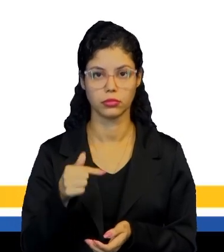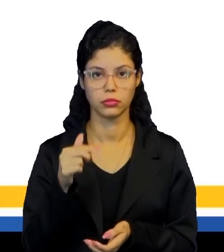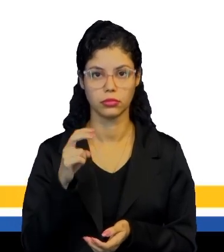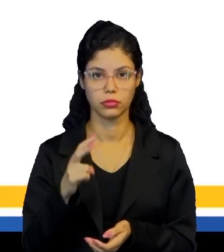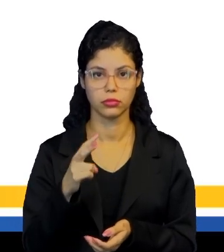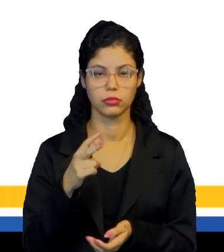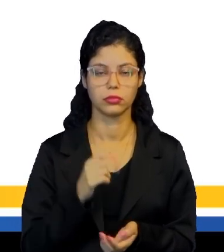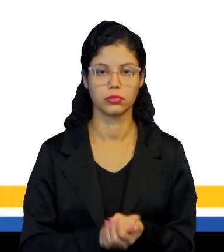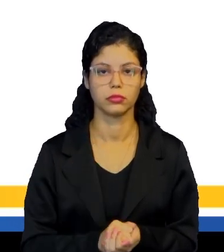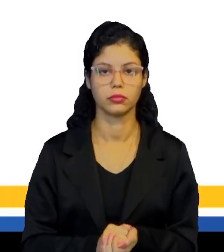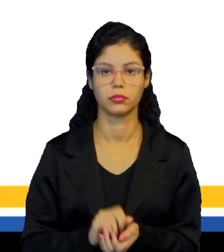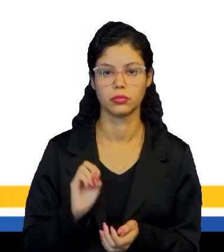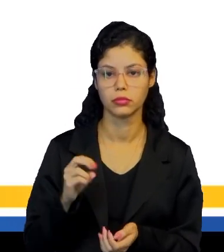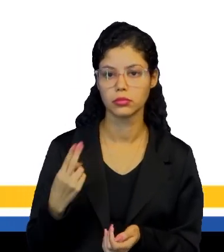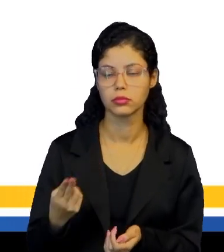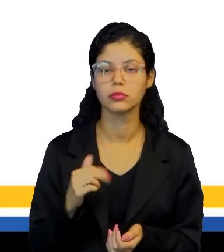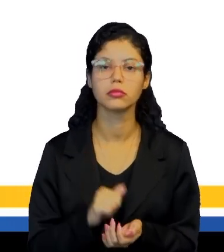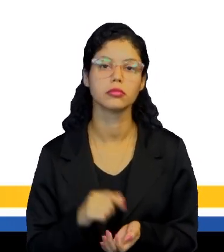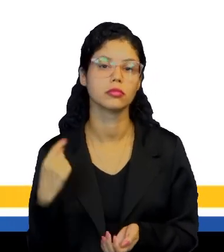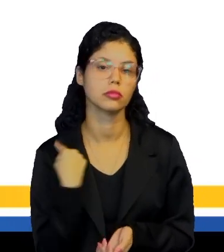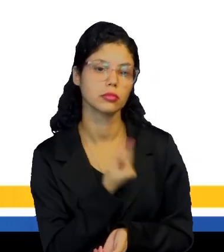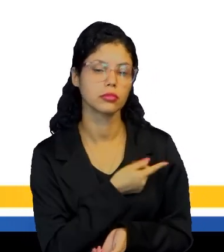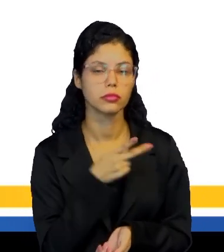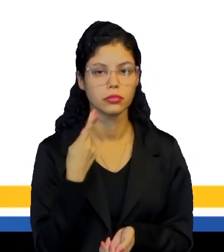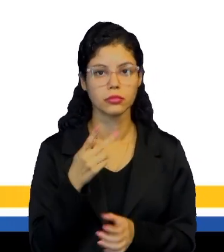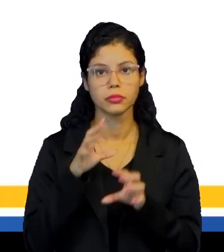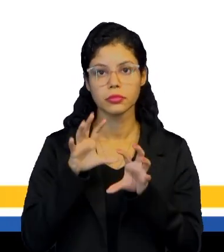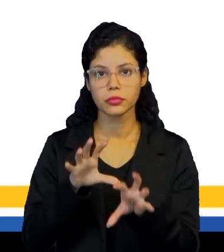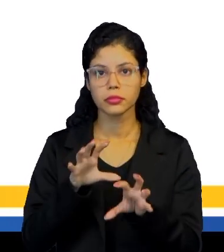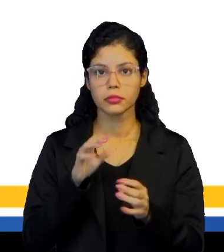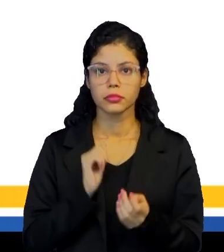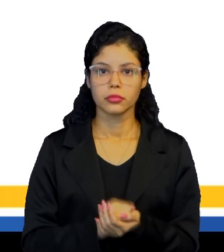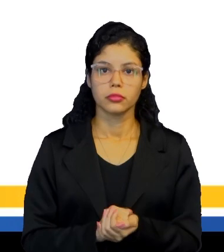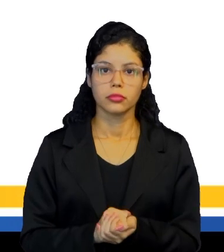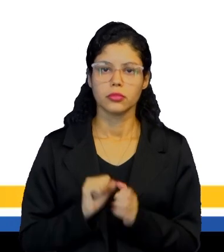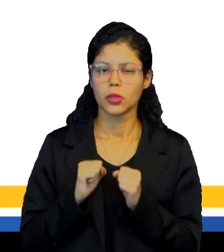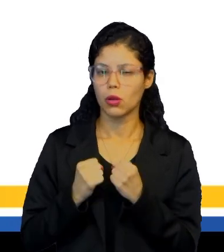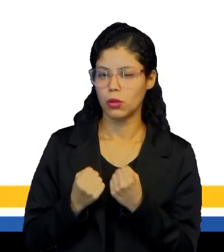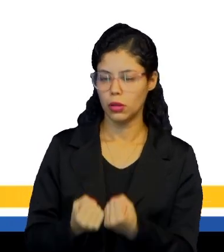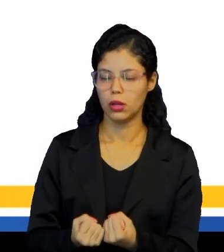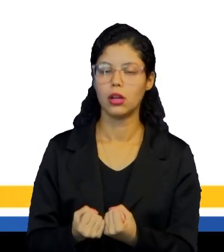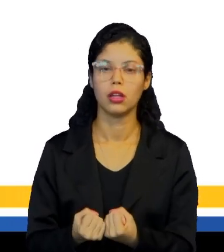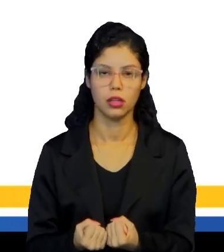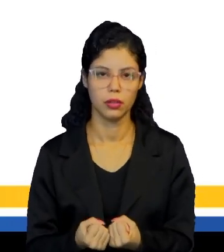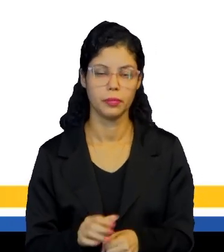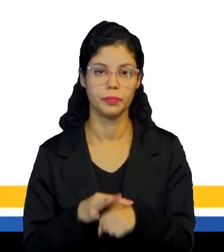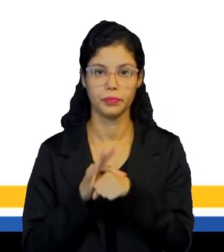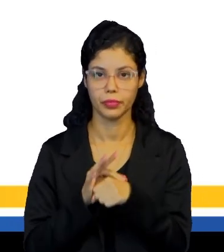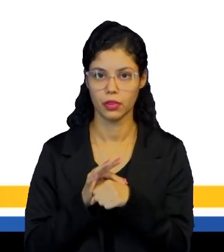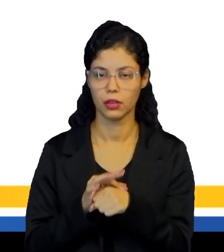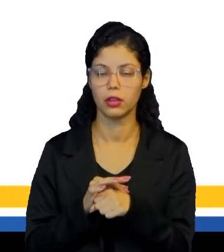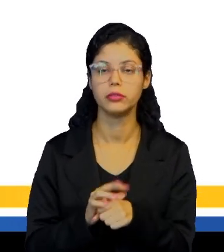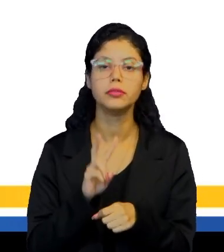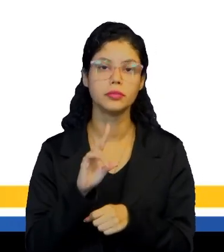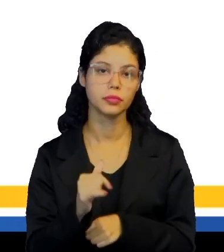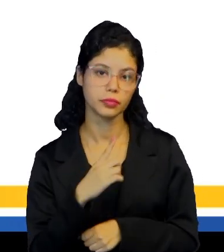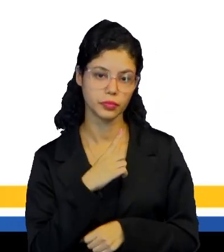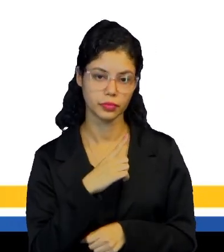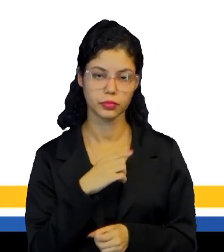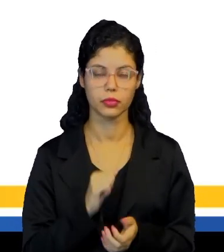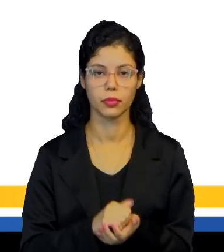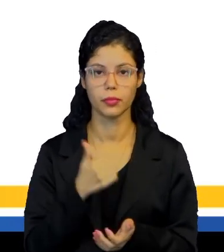0,72 ou seja quando a gente fala isso aí é o peso da carne que ele vai levar